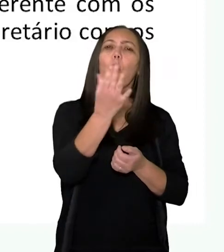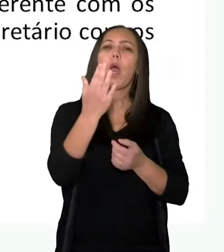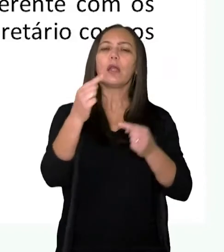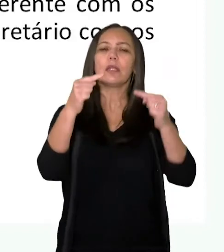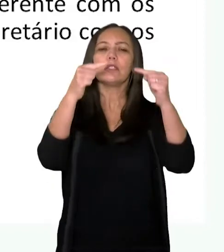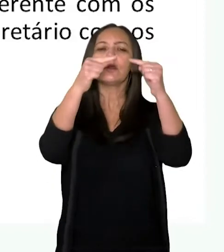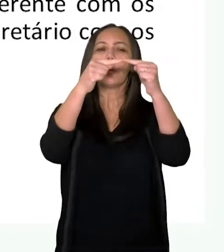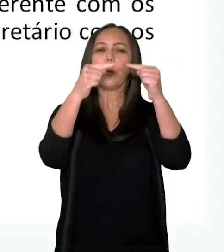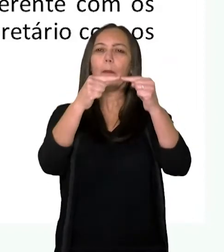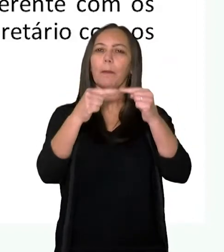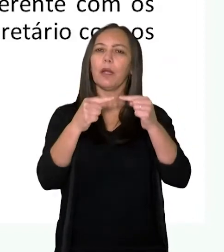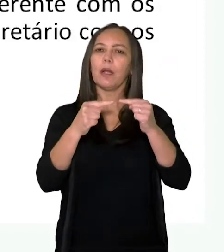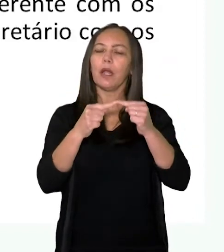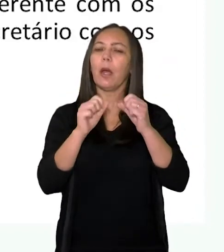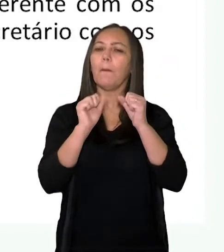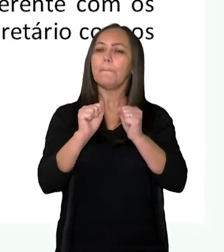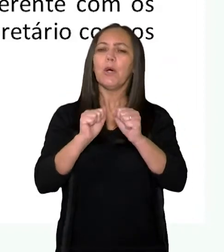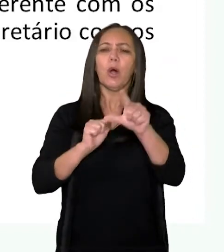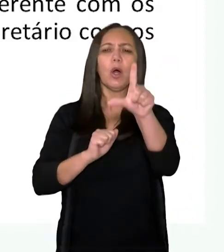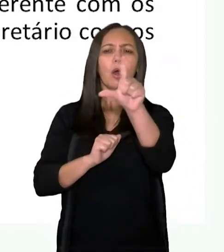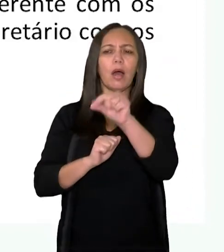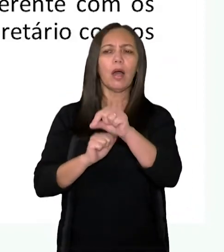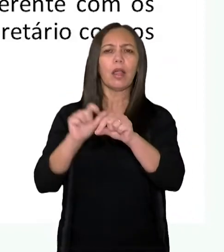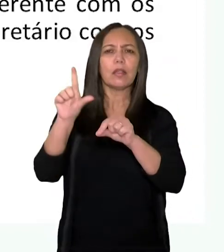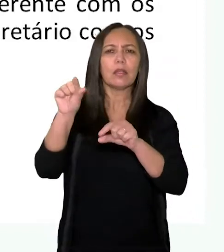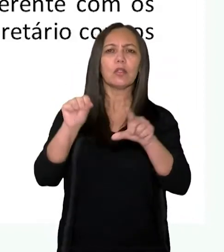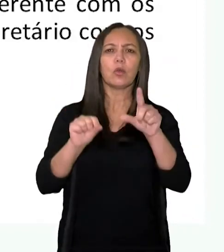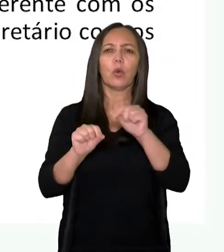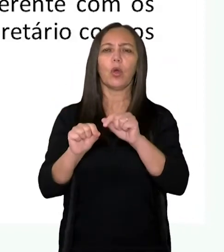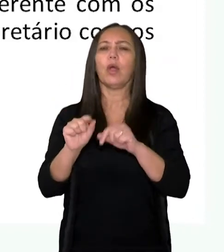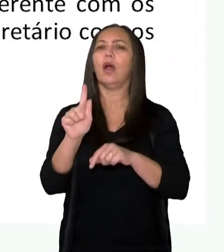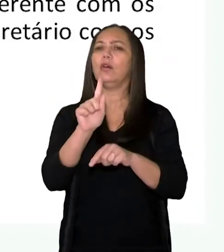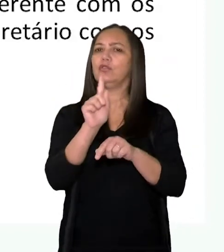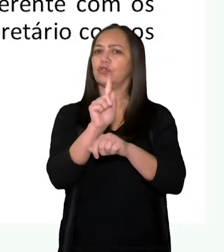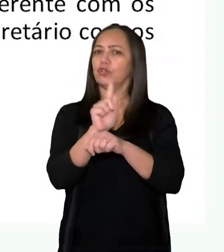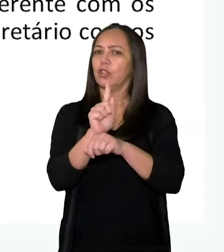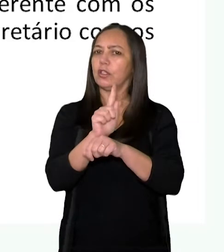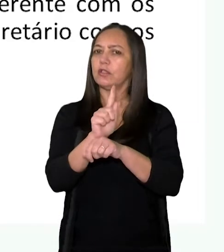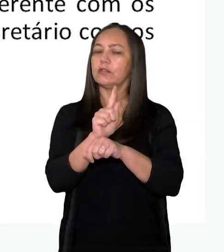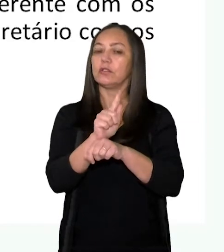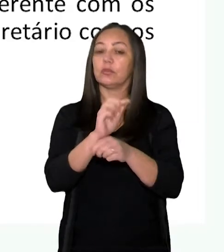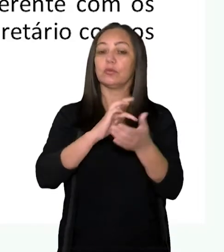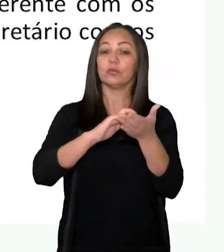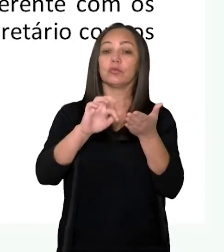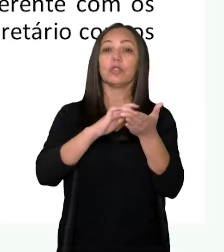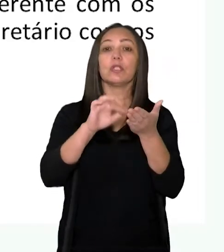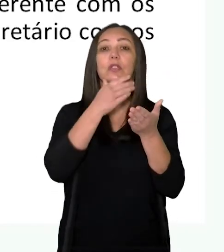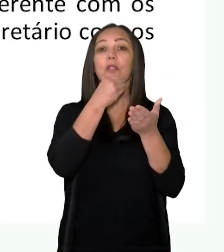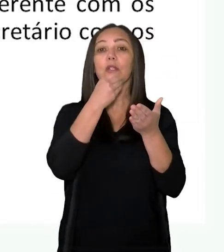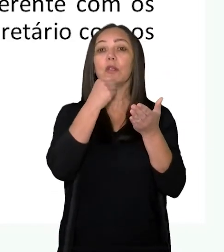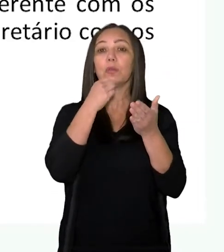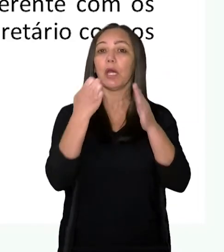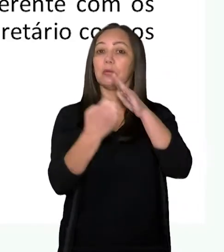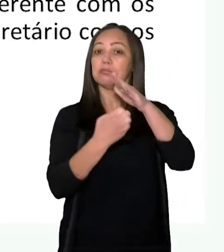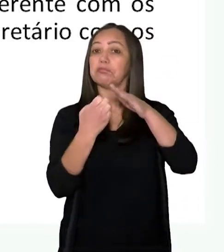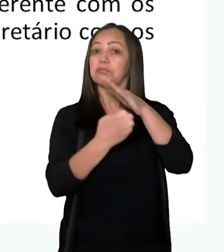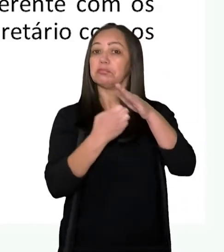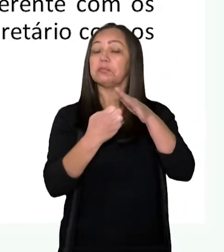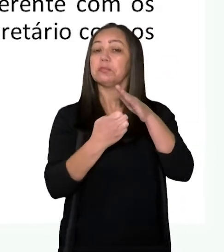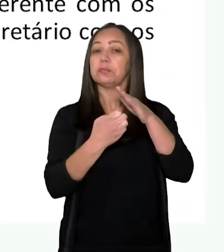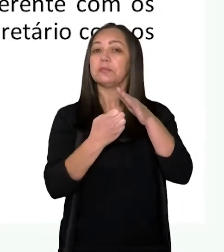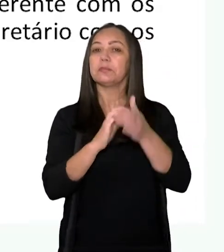Quantas combinações podemos escolher um gerente e um secretário para uma empresa